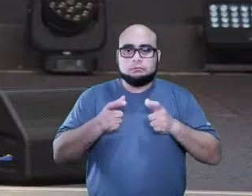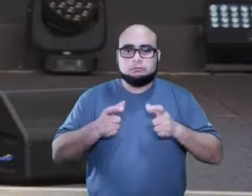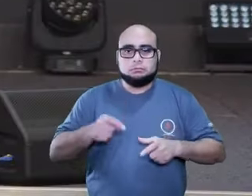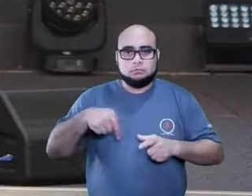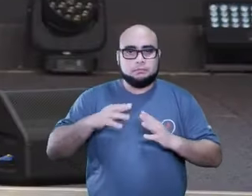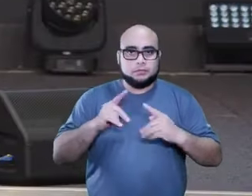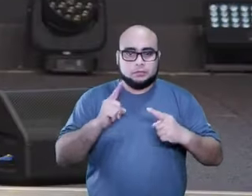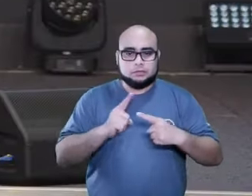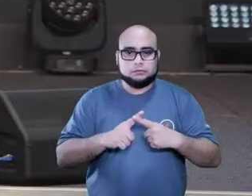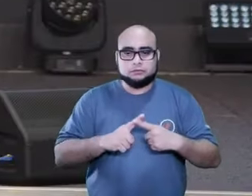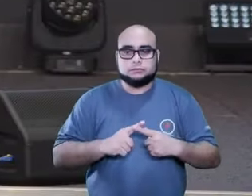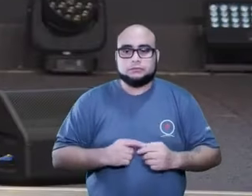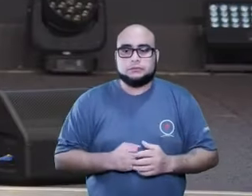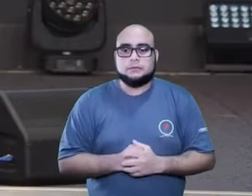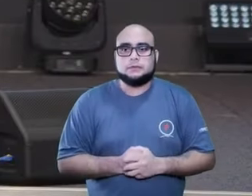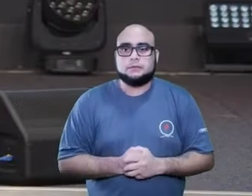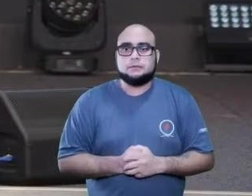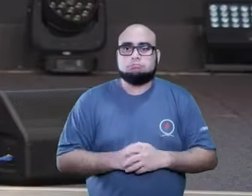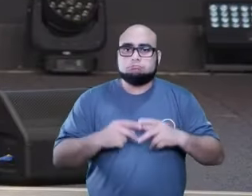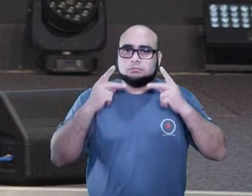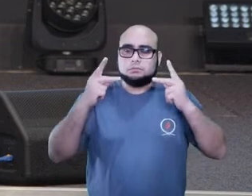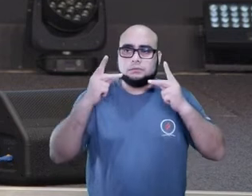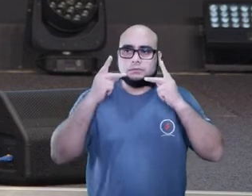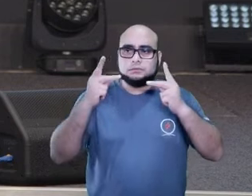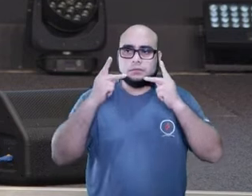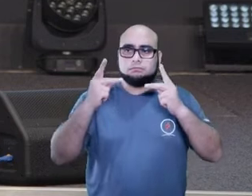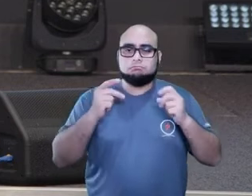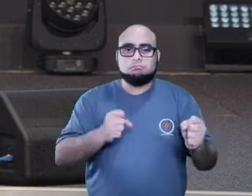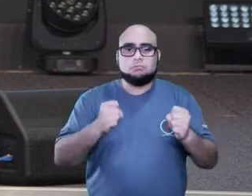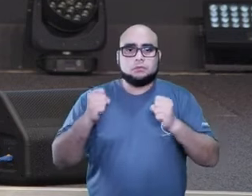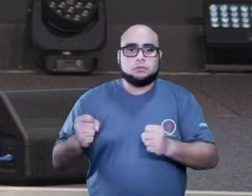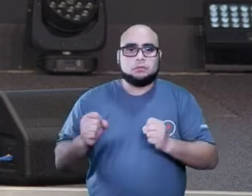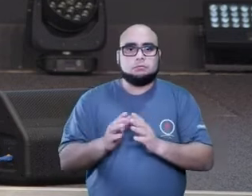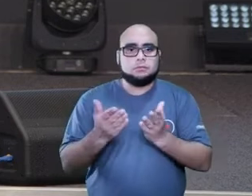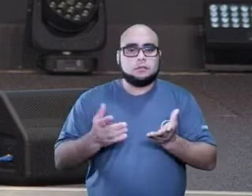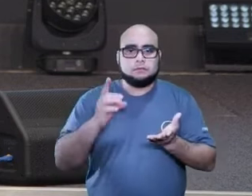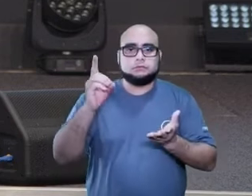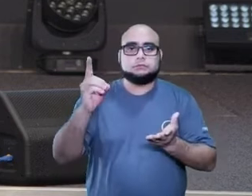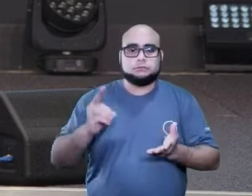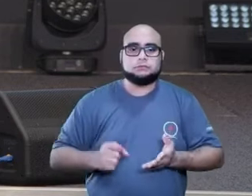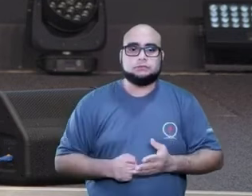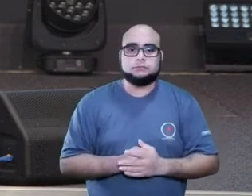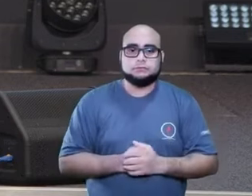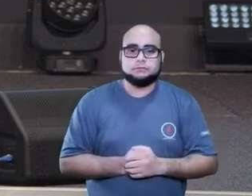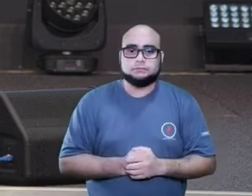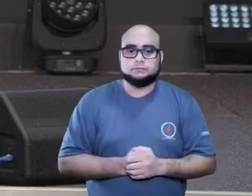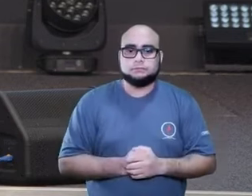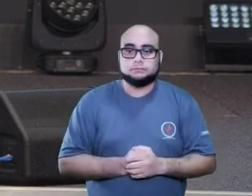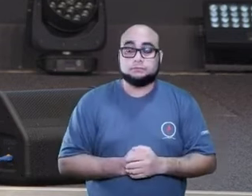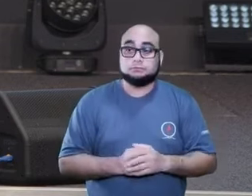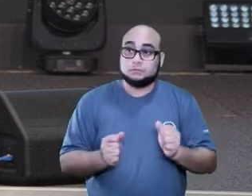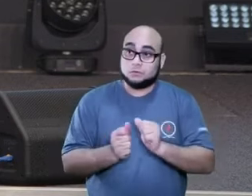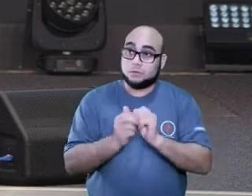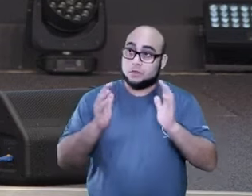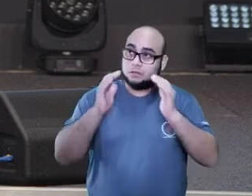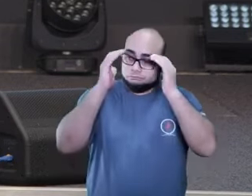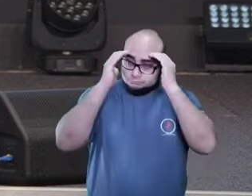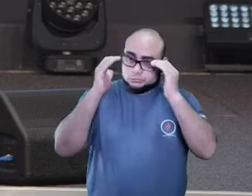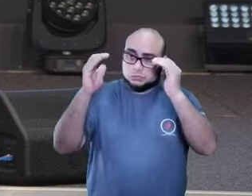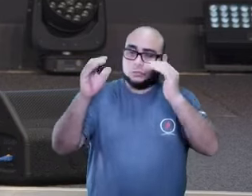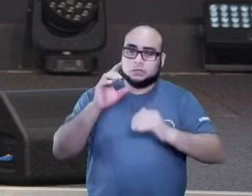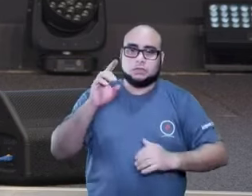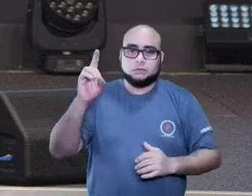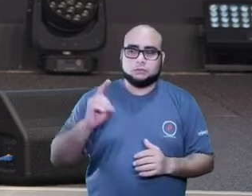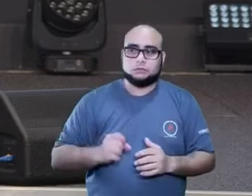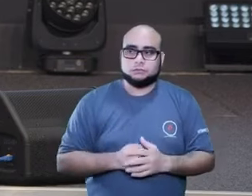missão de ministrarmos a poderosa palavra de Deus. A Ele a glória, a Ele a honra, a